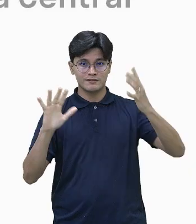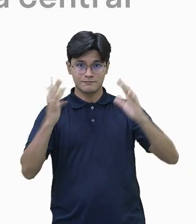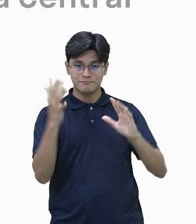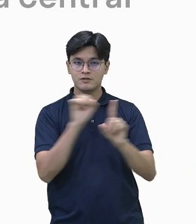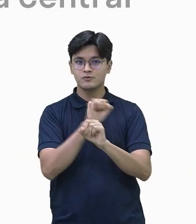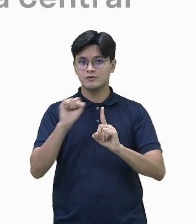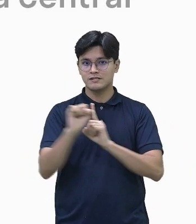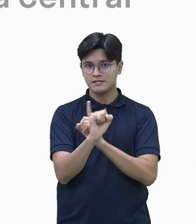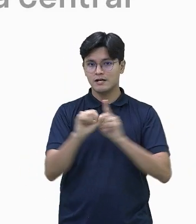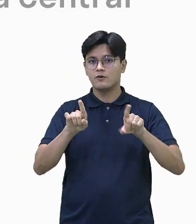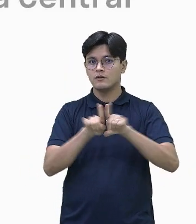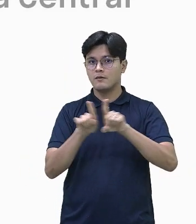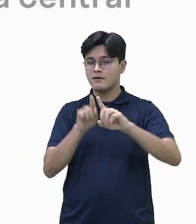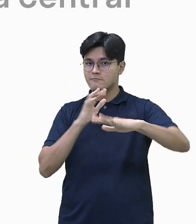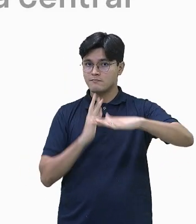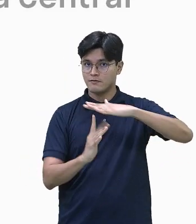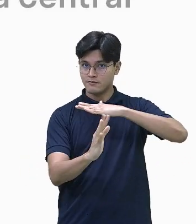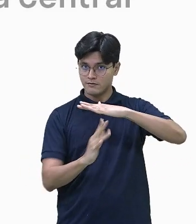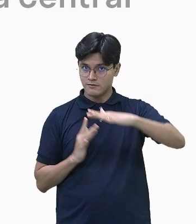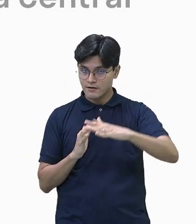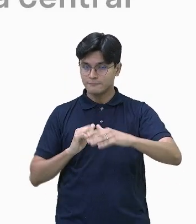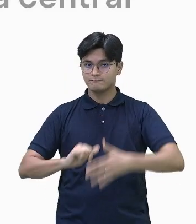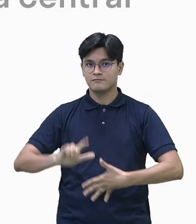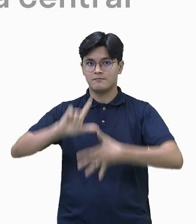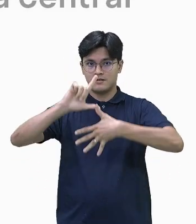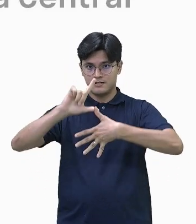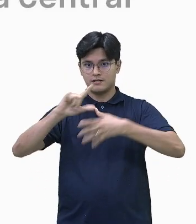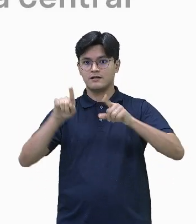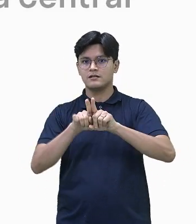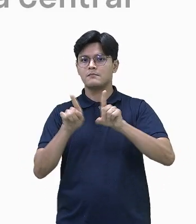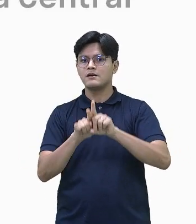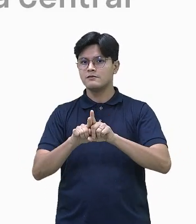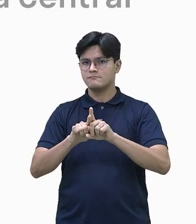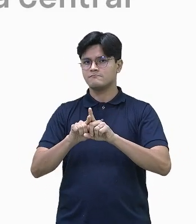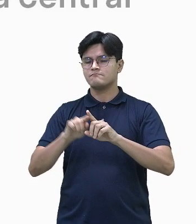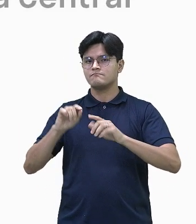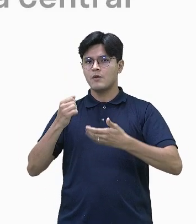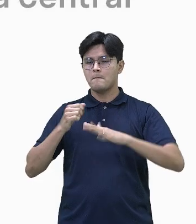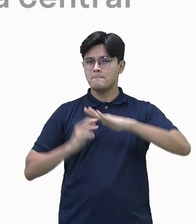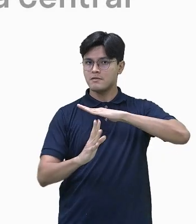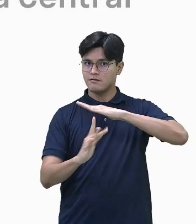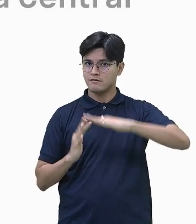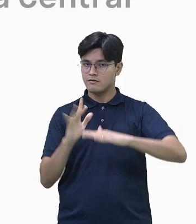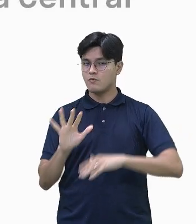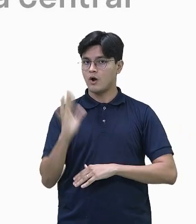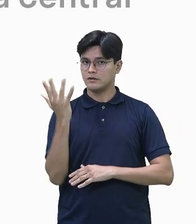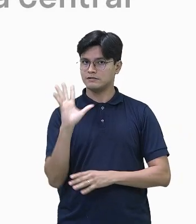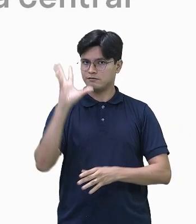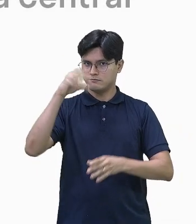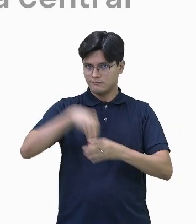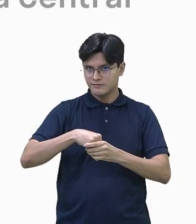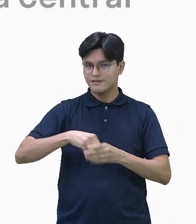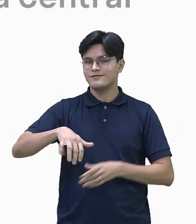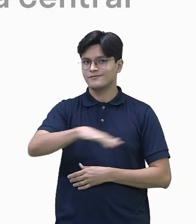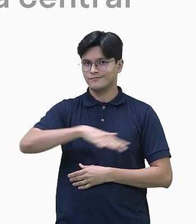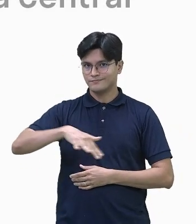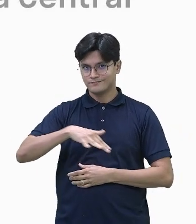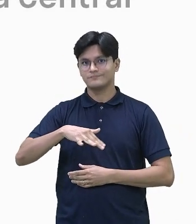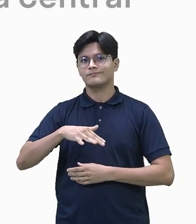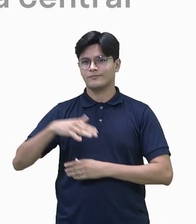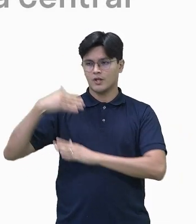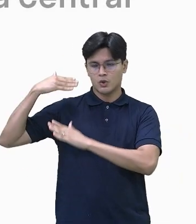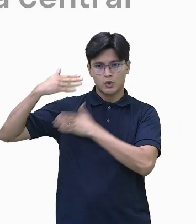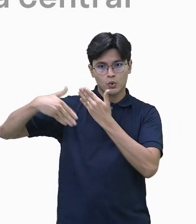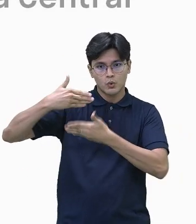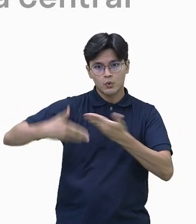quantificação estatística dos fluxos migratórios internos e internacionais na Amazônia ao longo dos anos, através do uso de